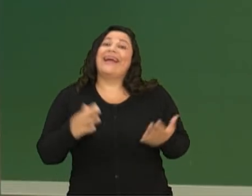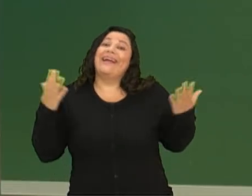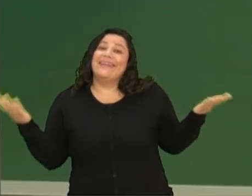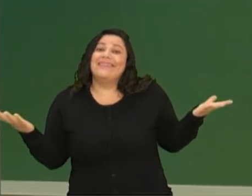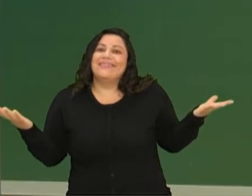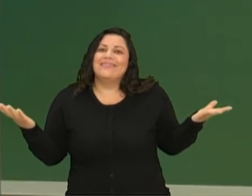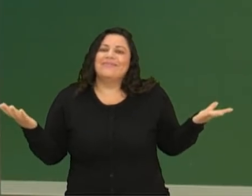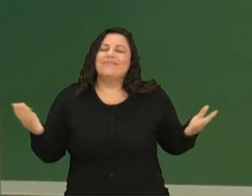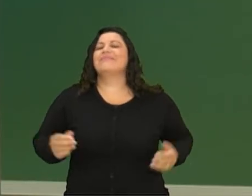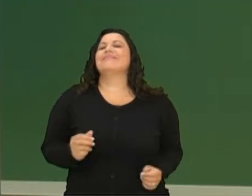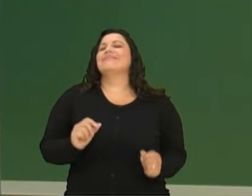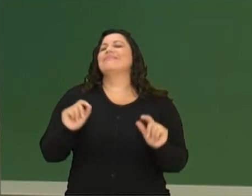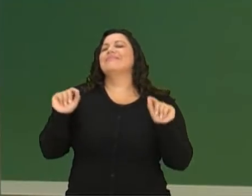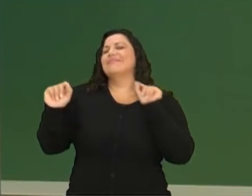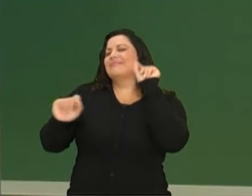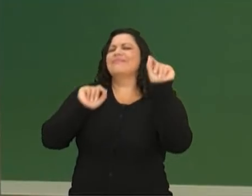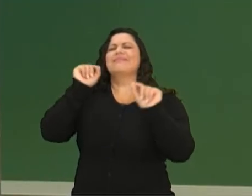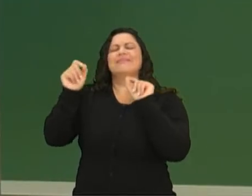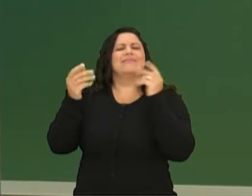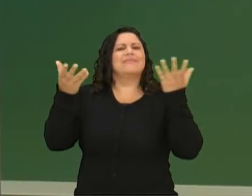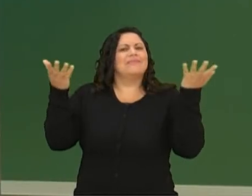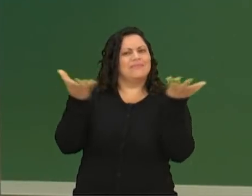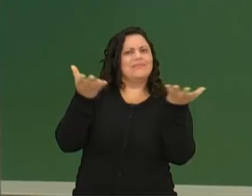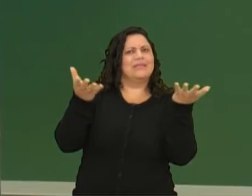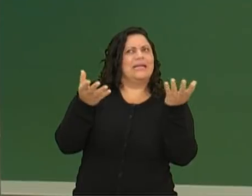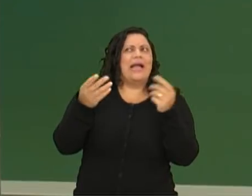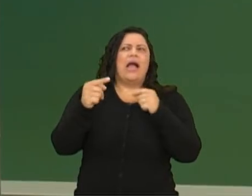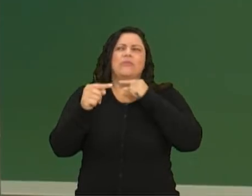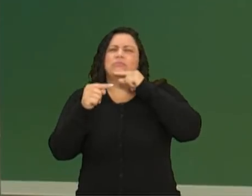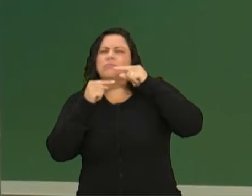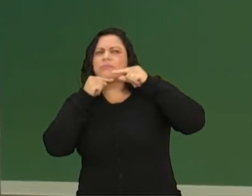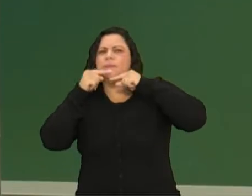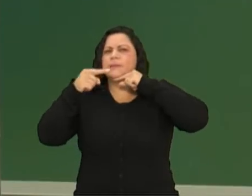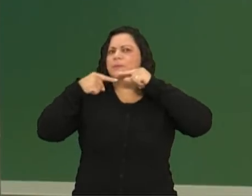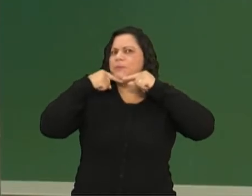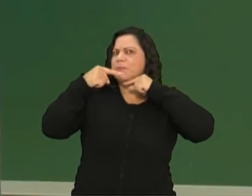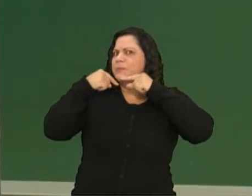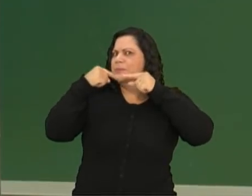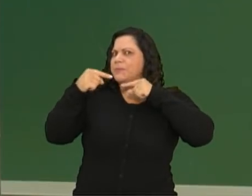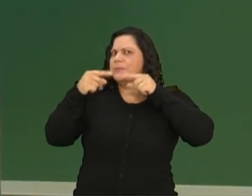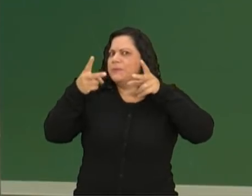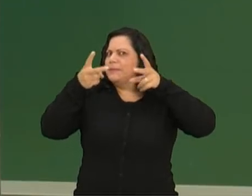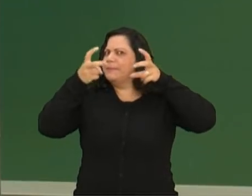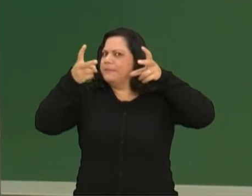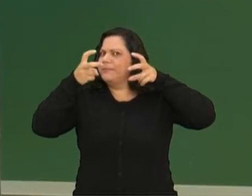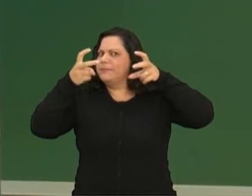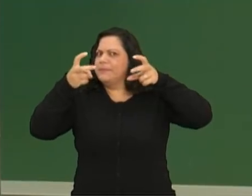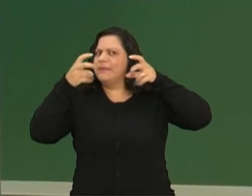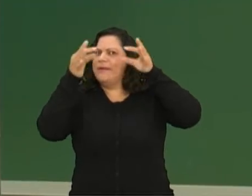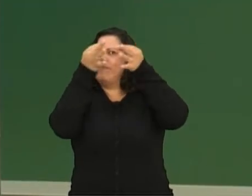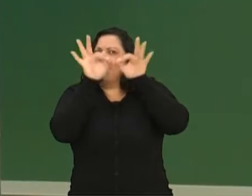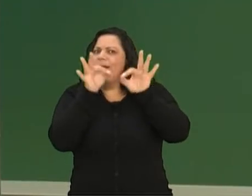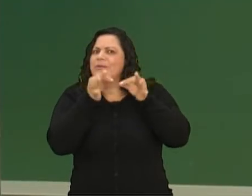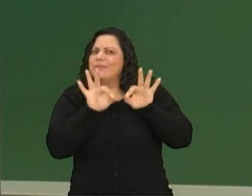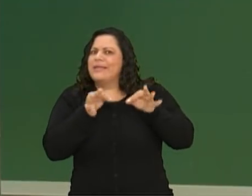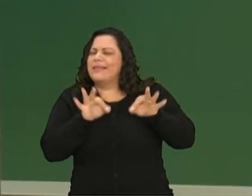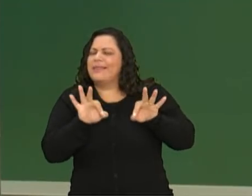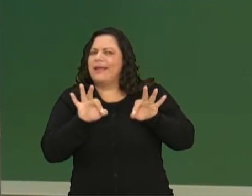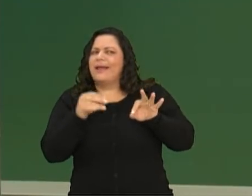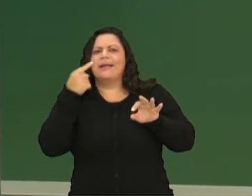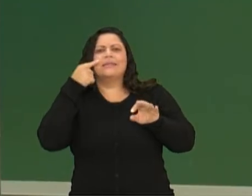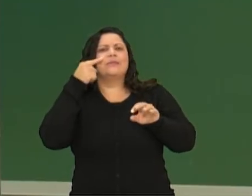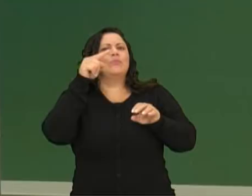E então, essa questão, ela pode gerar um pouquinho de confusão se você não for bem atento aos detalhes. Porque olha só,